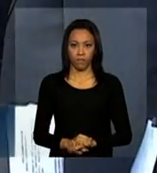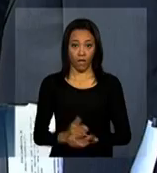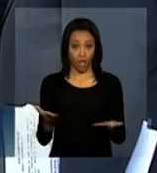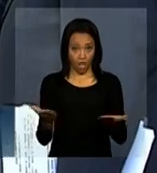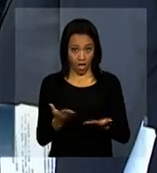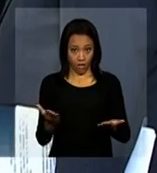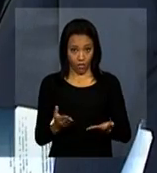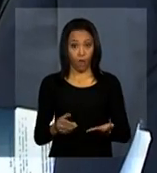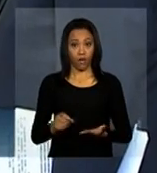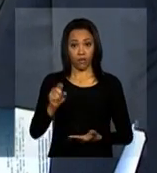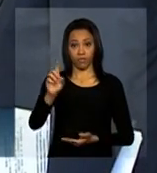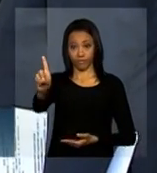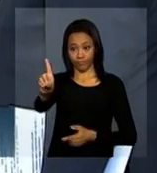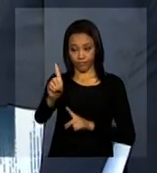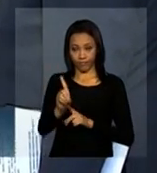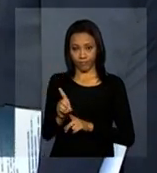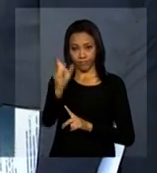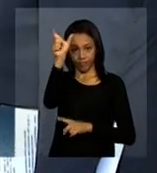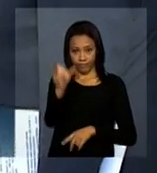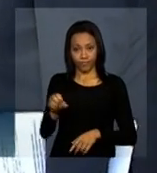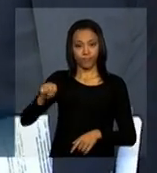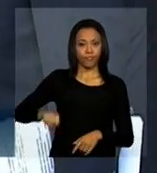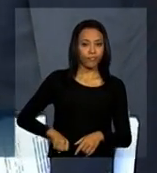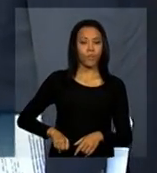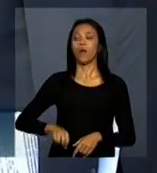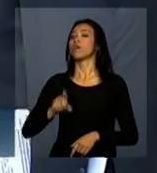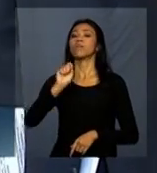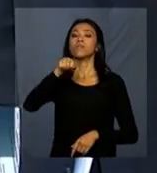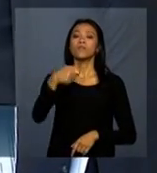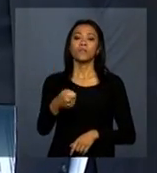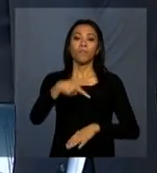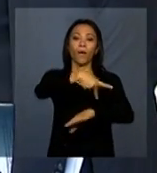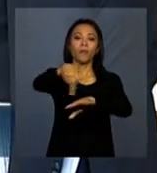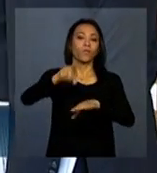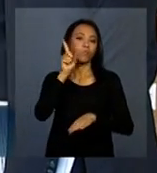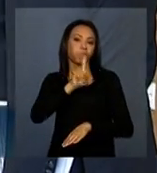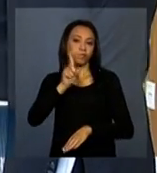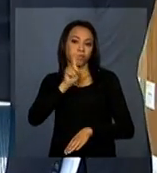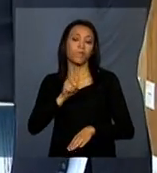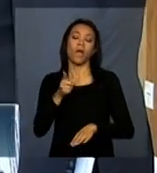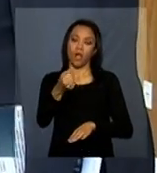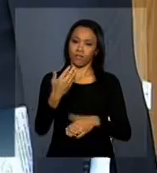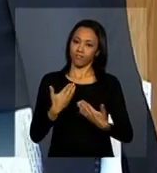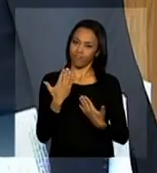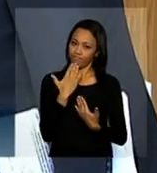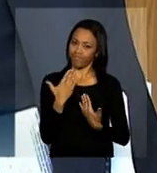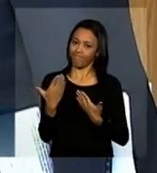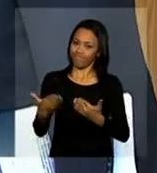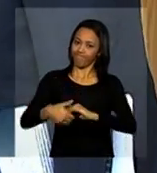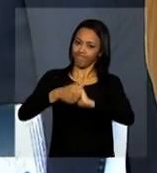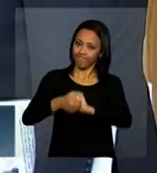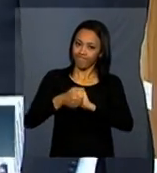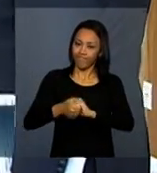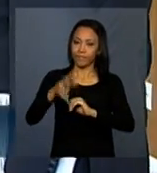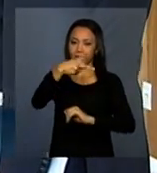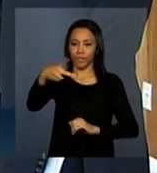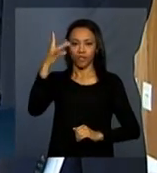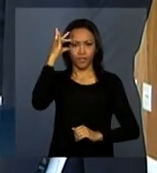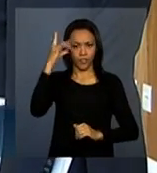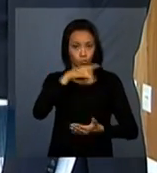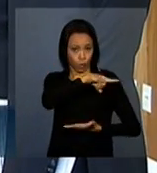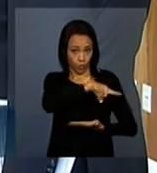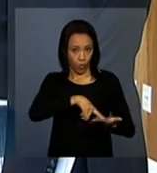Agora é a embaixadora dos Estados Unidos. Se apresenta a presidenta Dilma Rousseff, entrega a sua